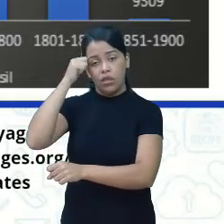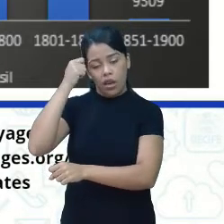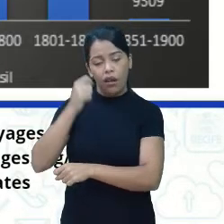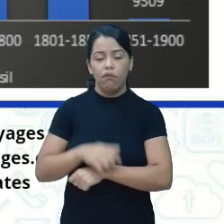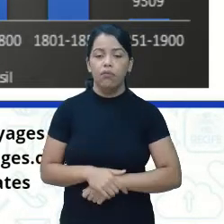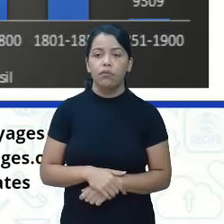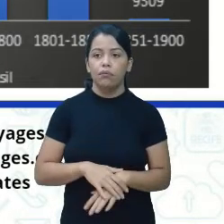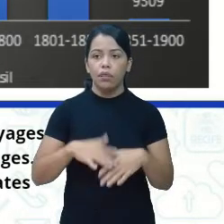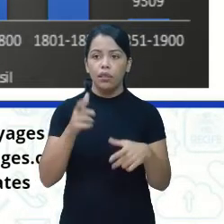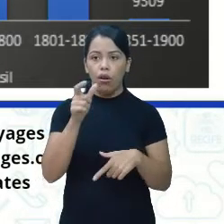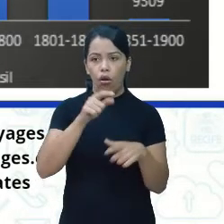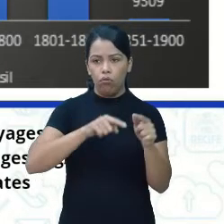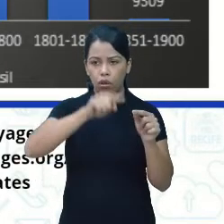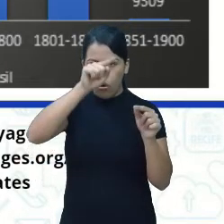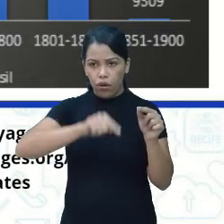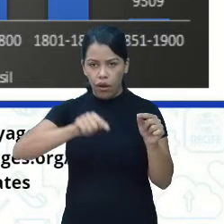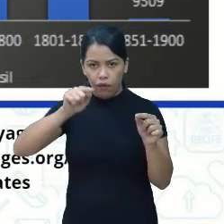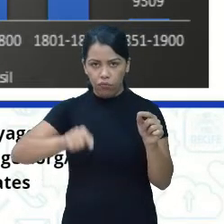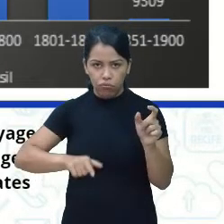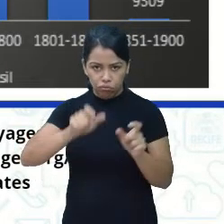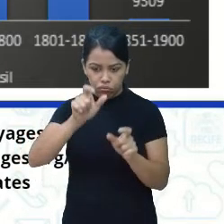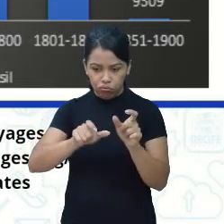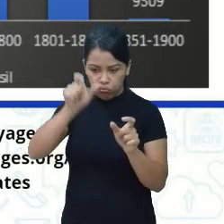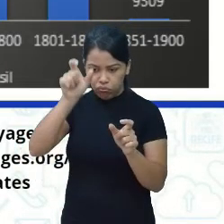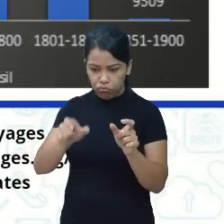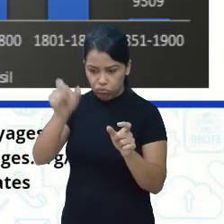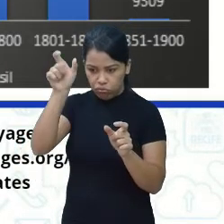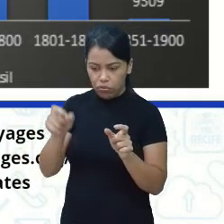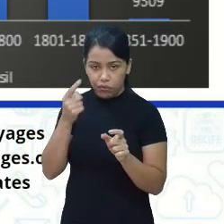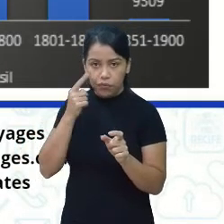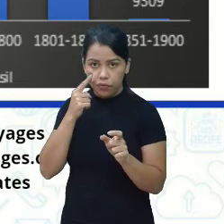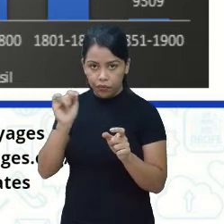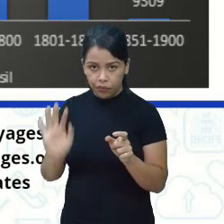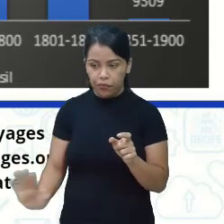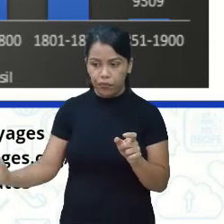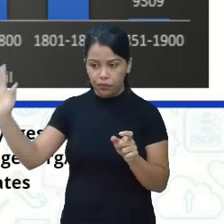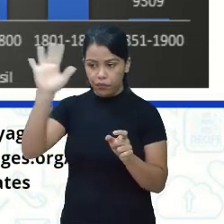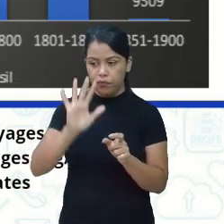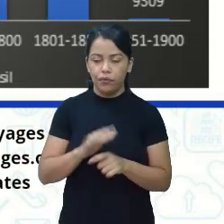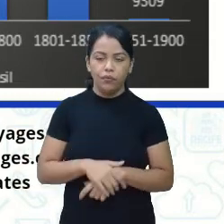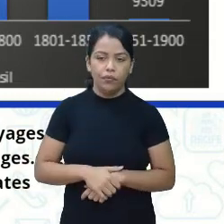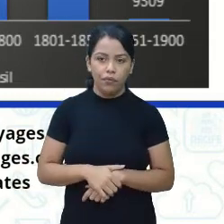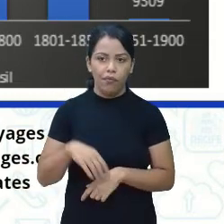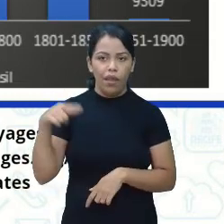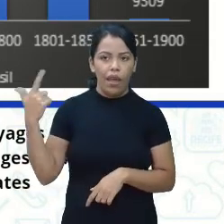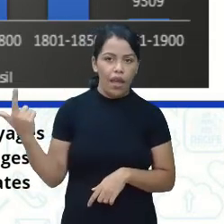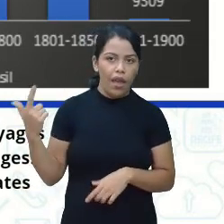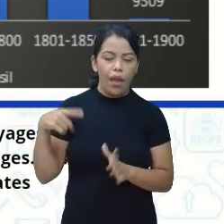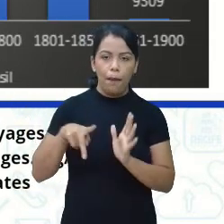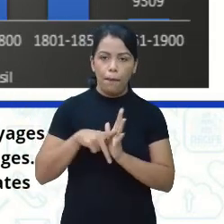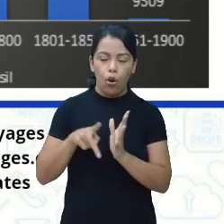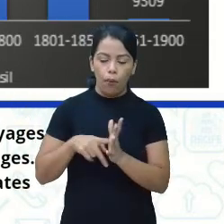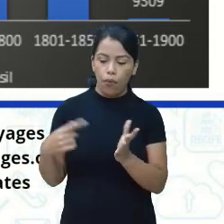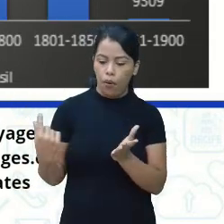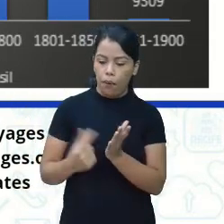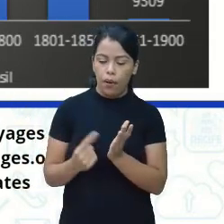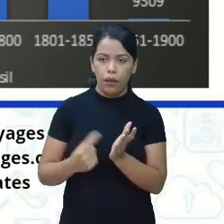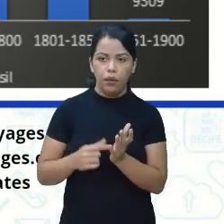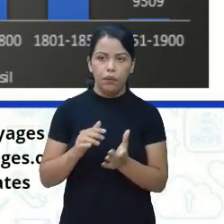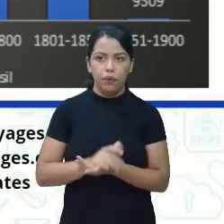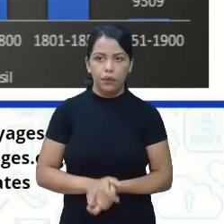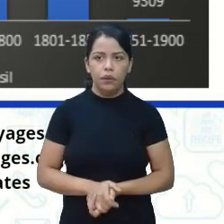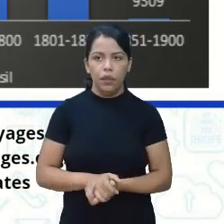trazendo para vocês, é o seguinte. Ele vem de uma plataforma chamada Slave Voyages, que seria basicamente viagens